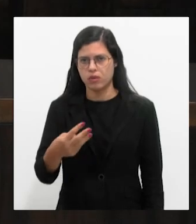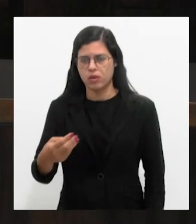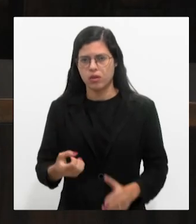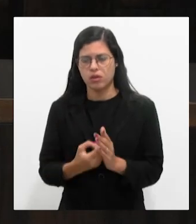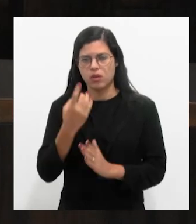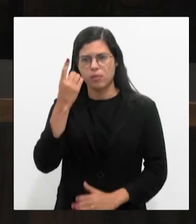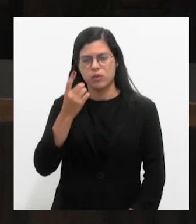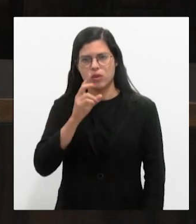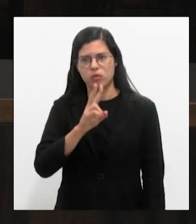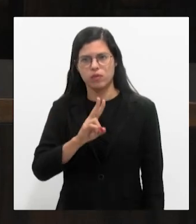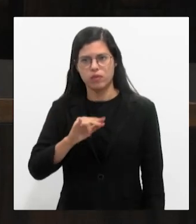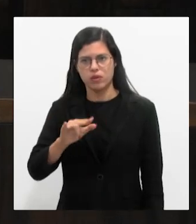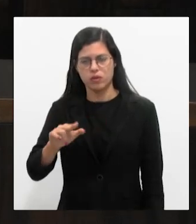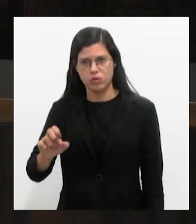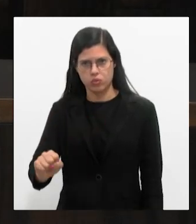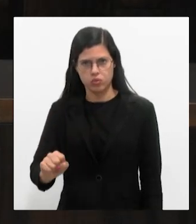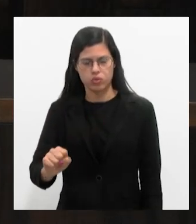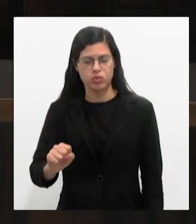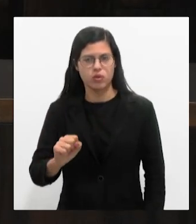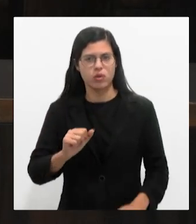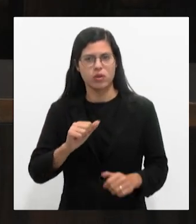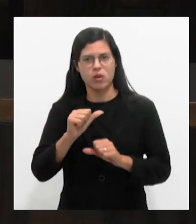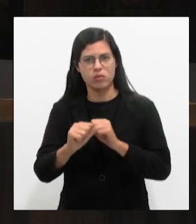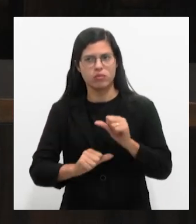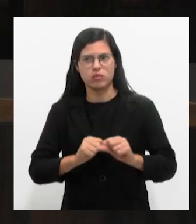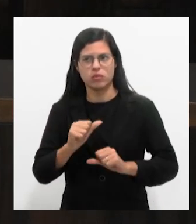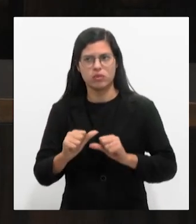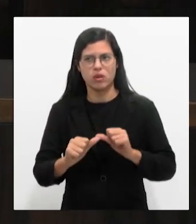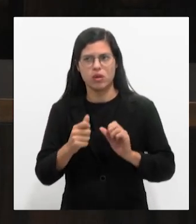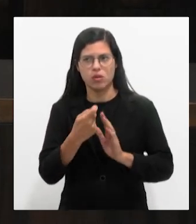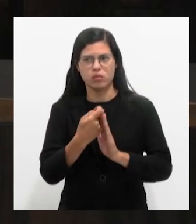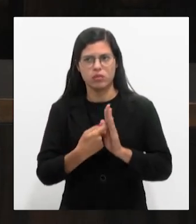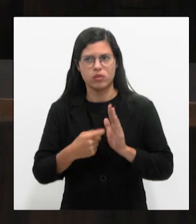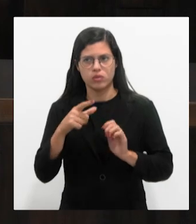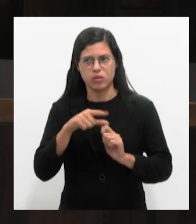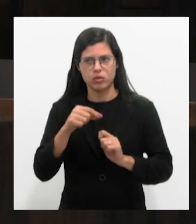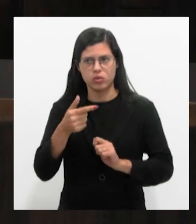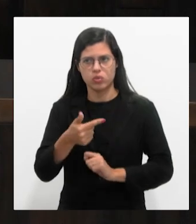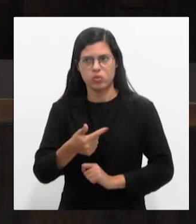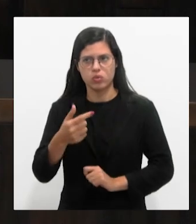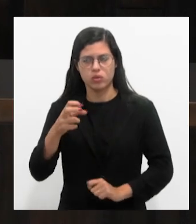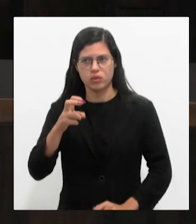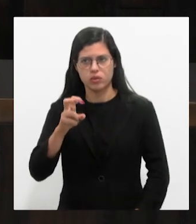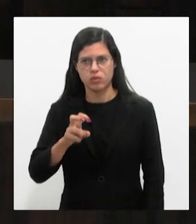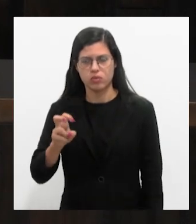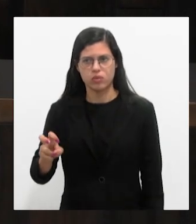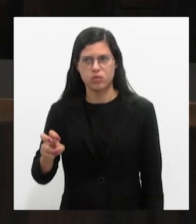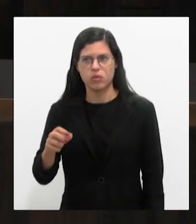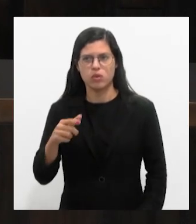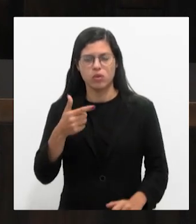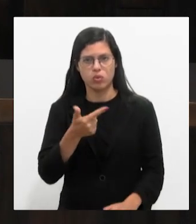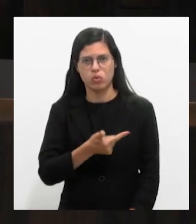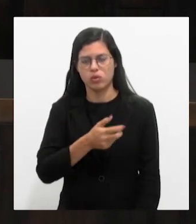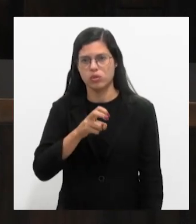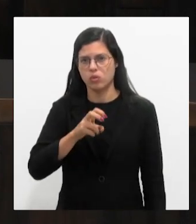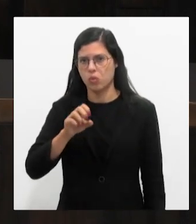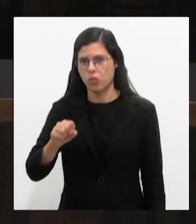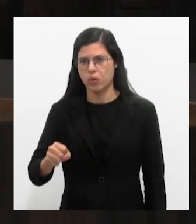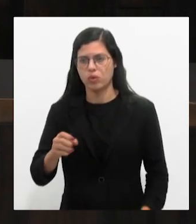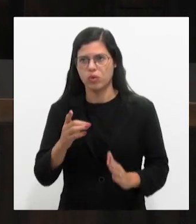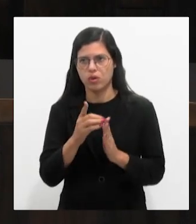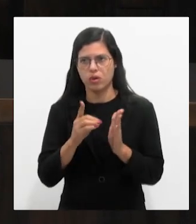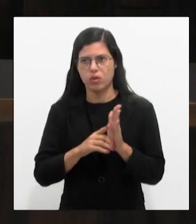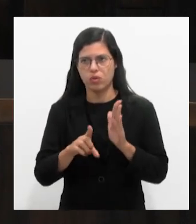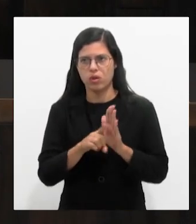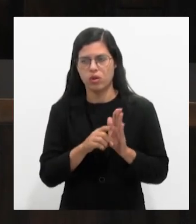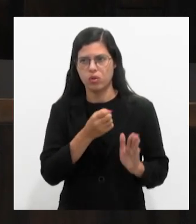deputado Vinícius Cozzolino, que altera a redação dos artigos 255 e 258 do Decreto-Lei